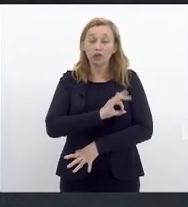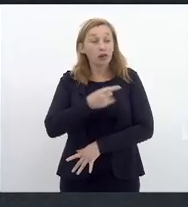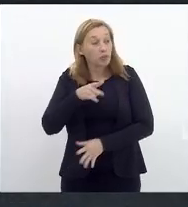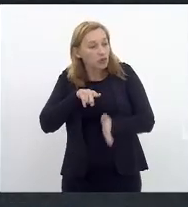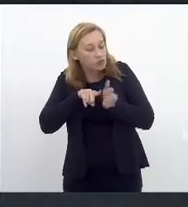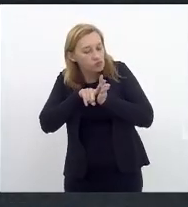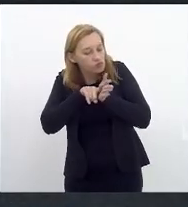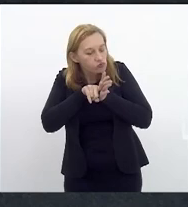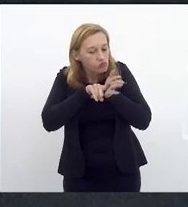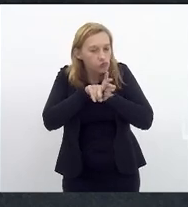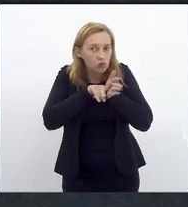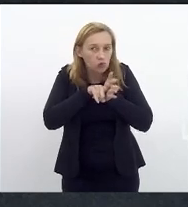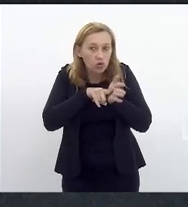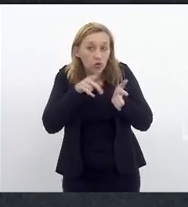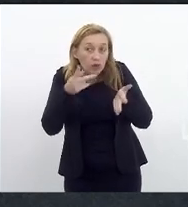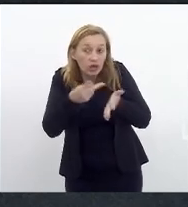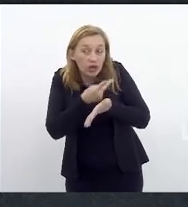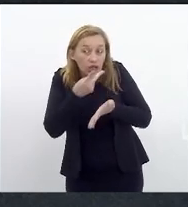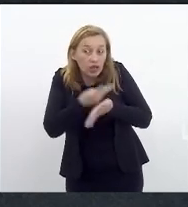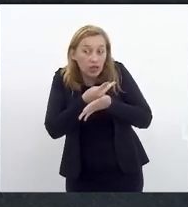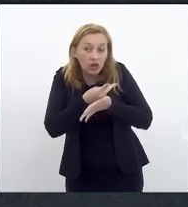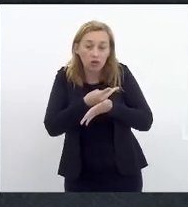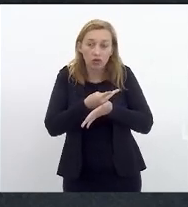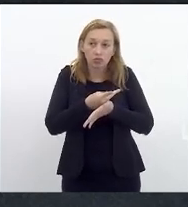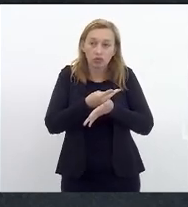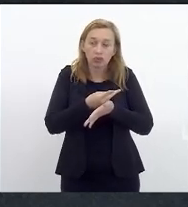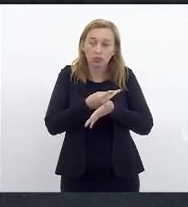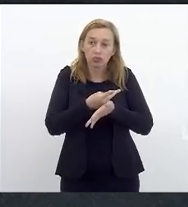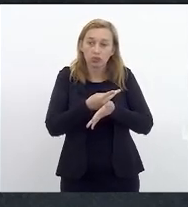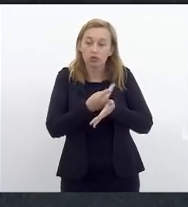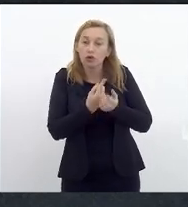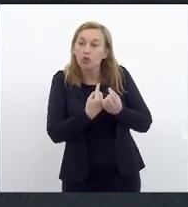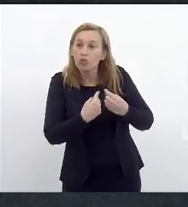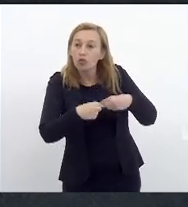verificar infração ao Código Penal.